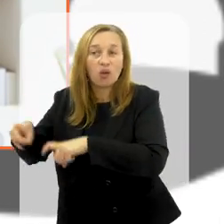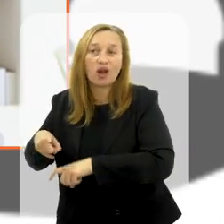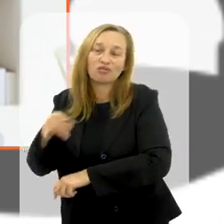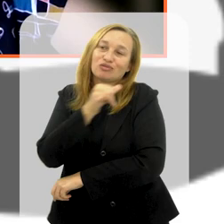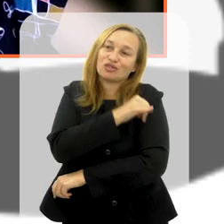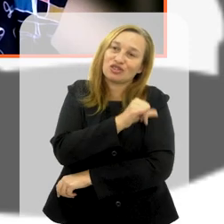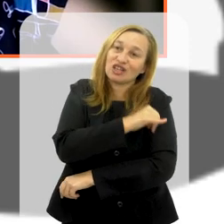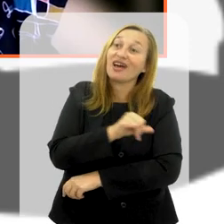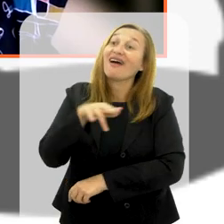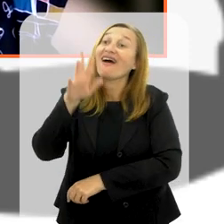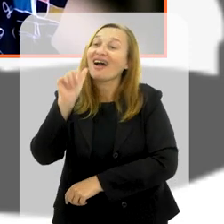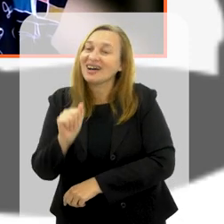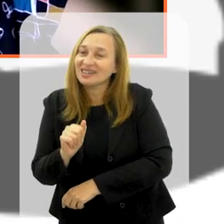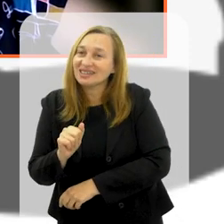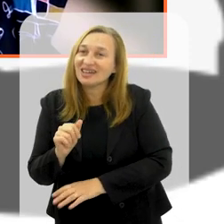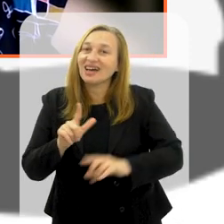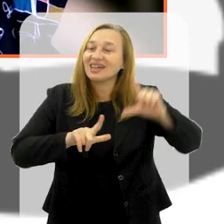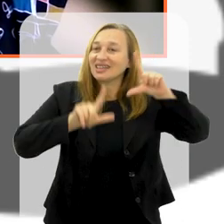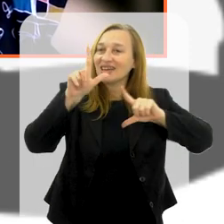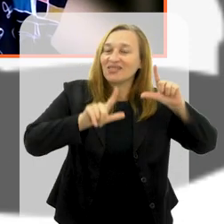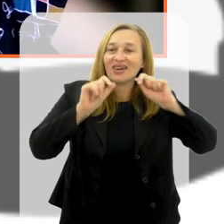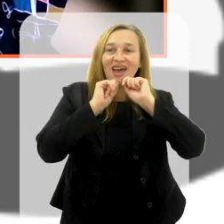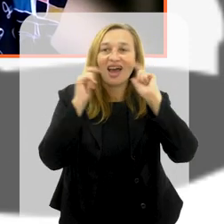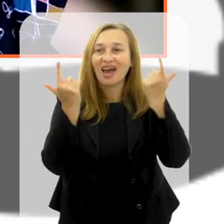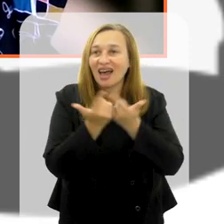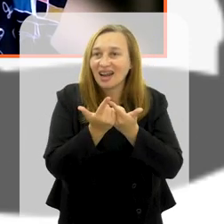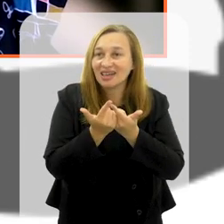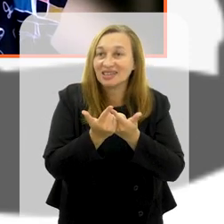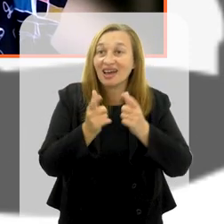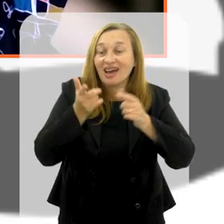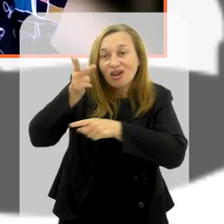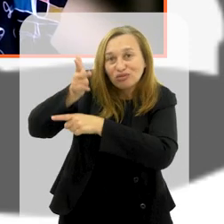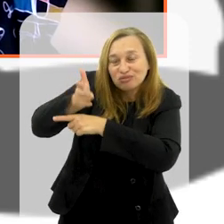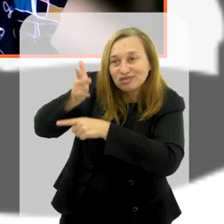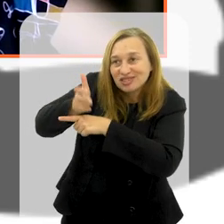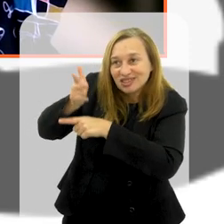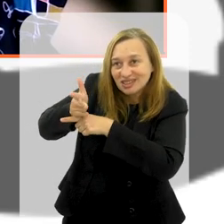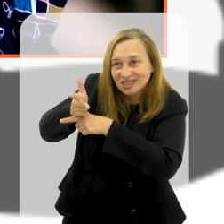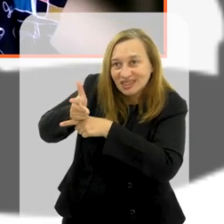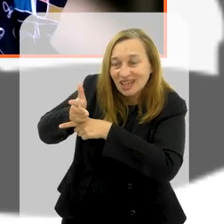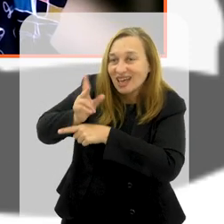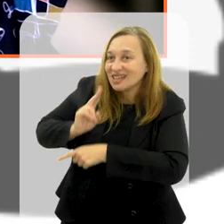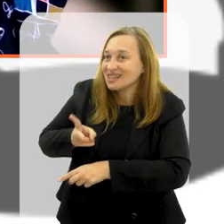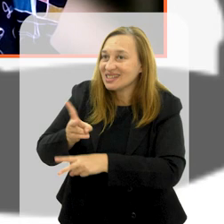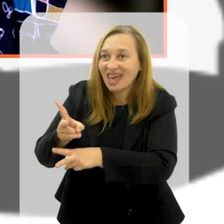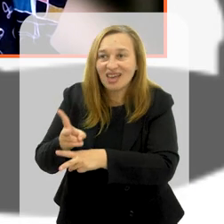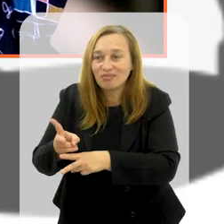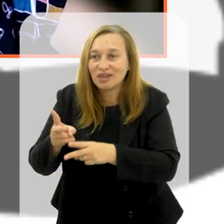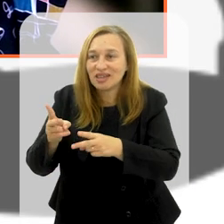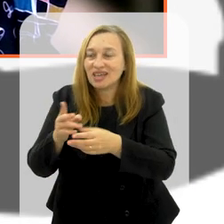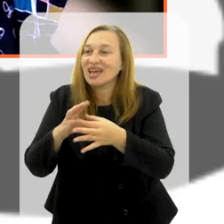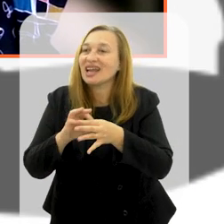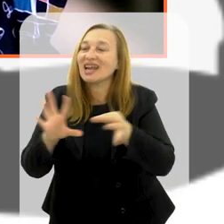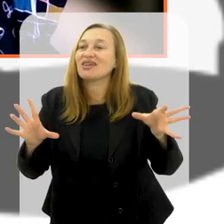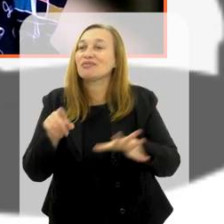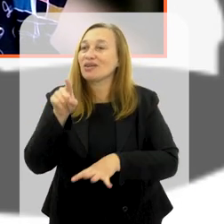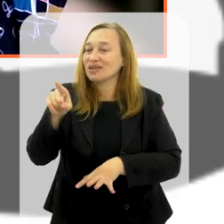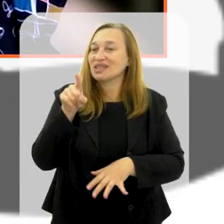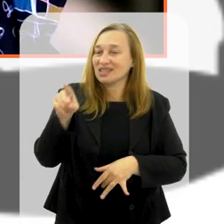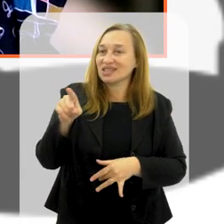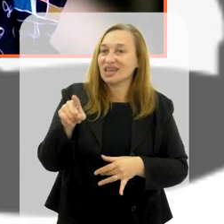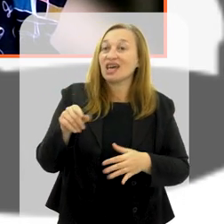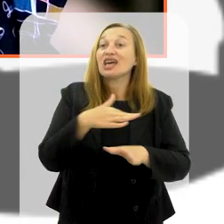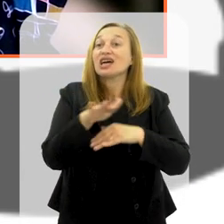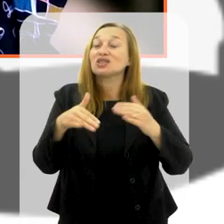Federal Rural do Rio de Janeiro. Ana, as TVs da TV Alerj, as câmeras da TV Alerj estarão sempre abertas